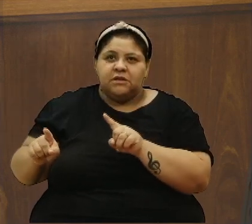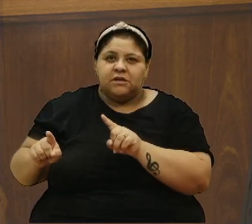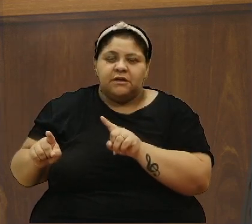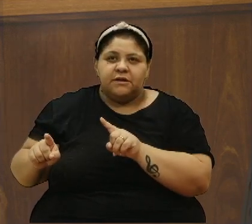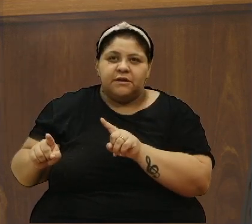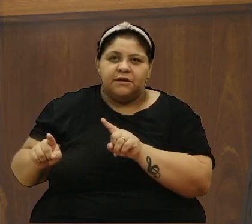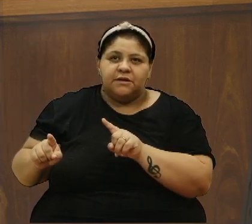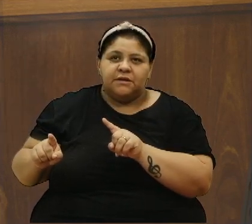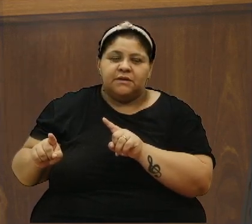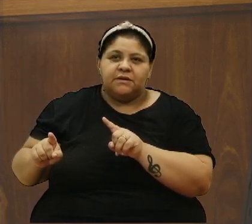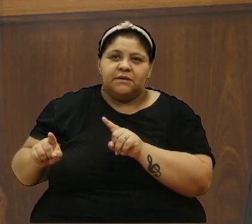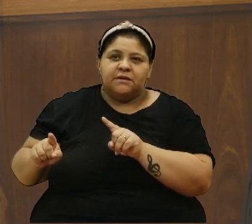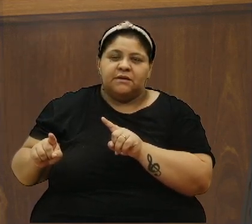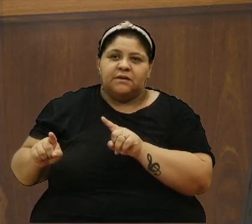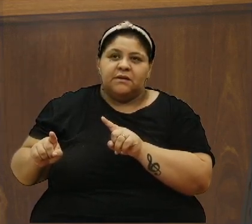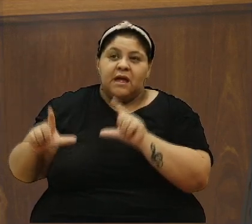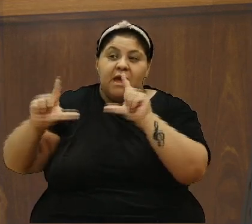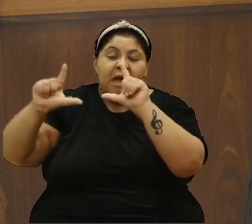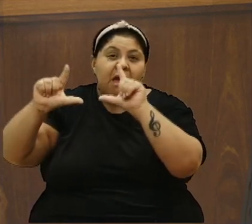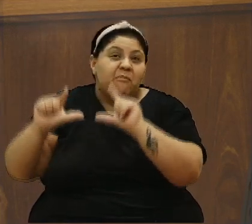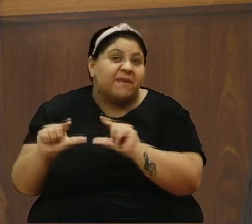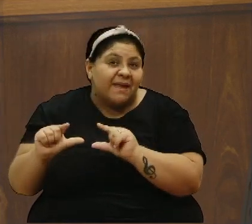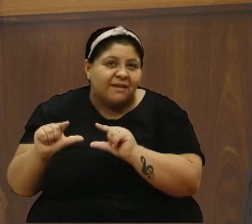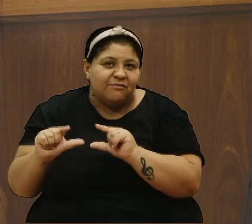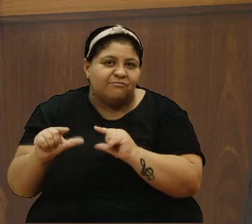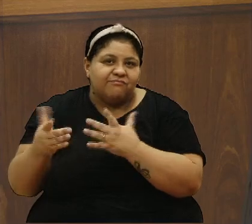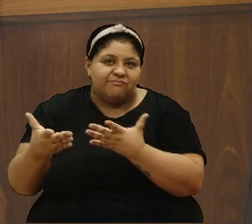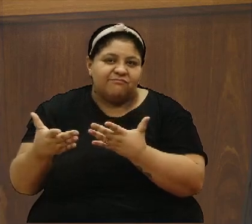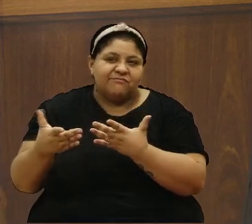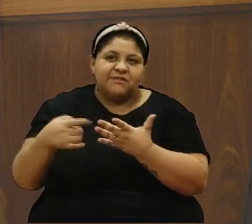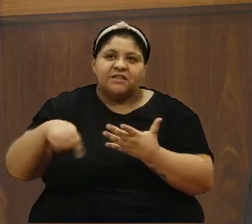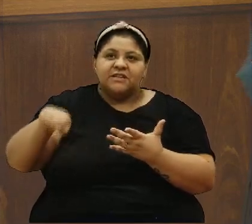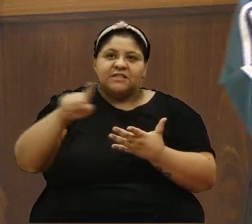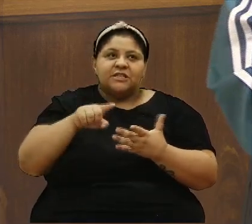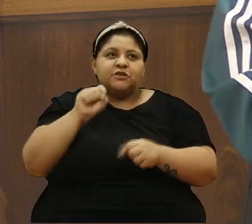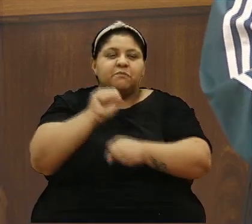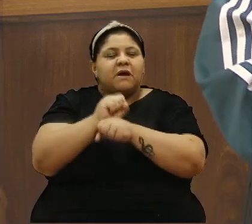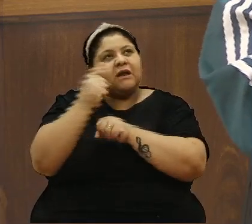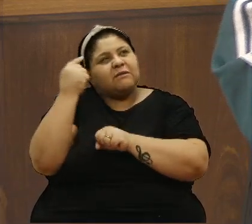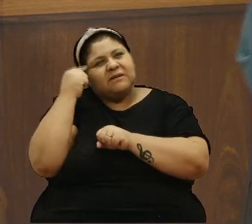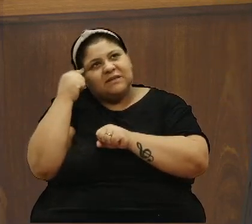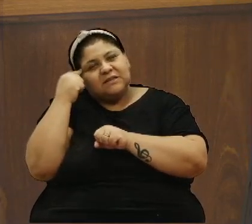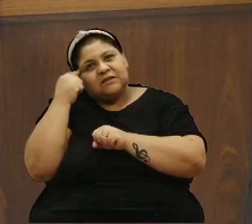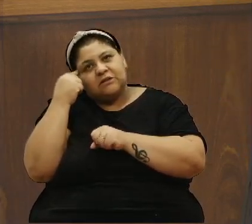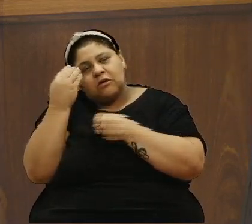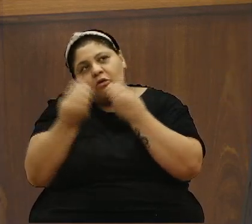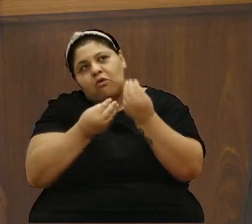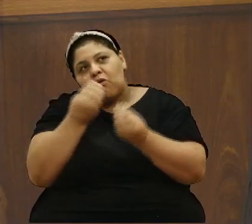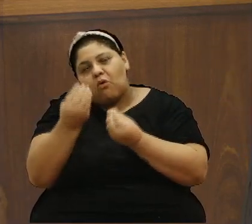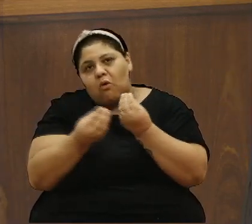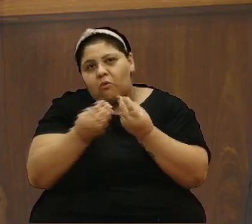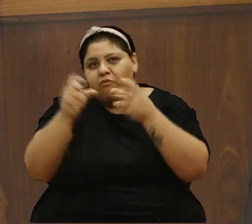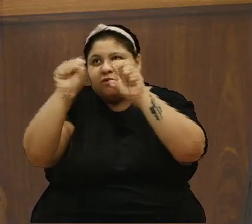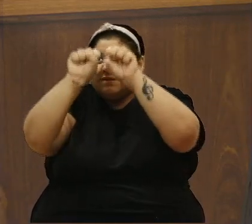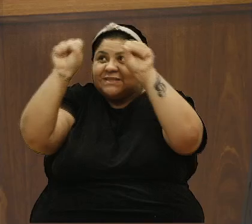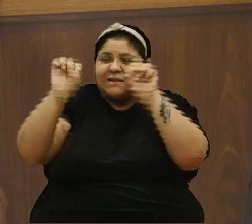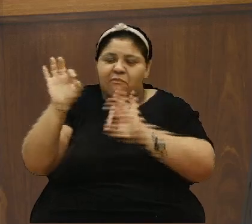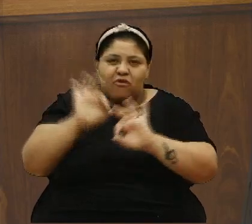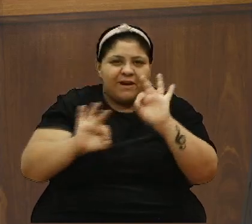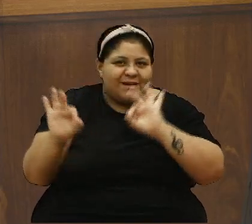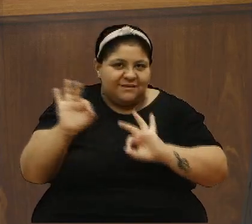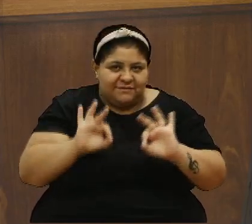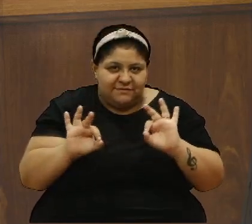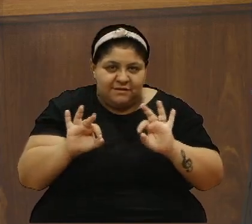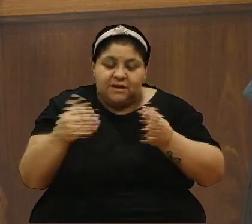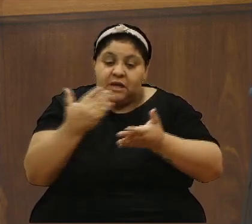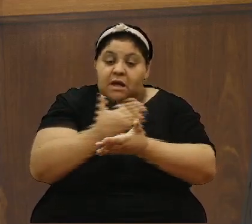muito aquém do que necessitaria ser. E é quando a gente para pensar de fato em como então esse sistema se organiza. A partir